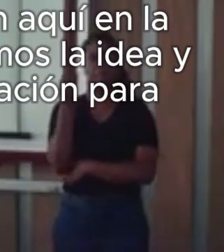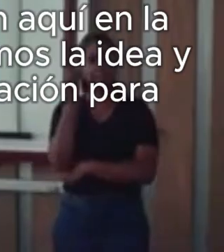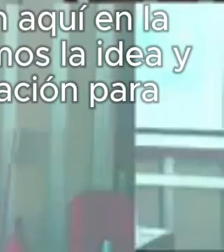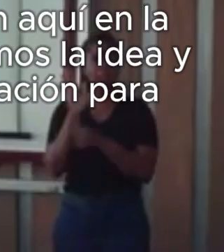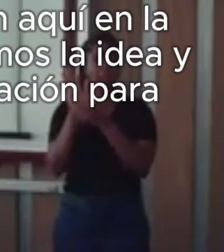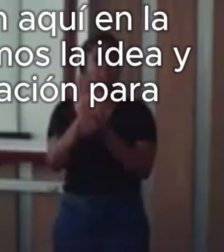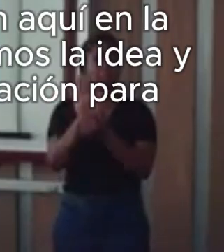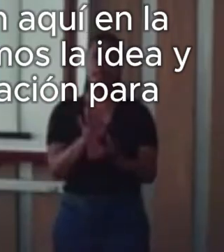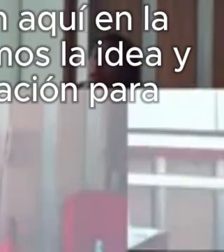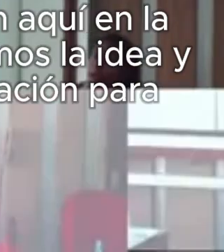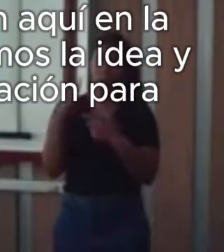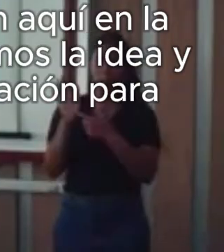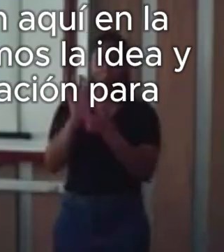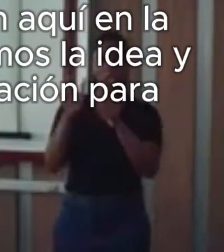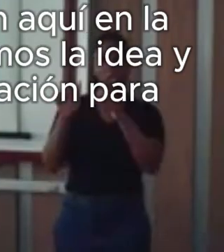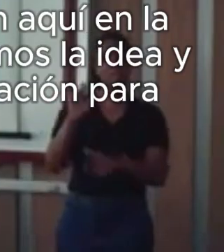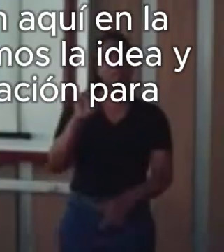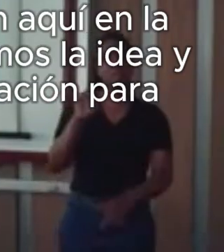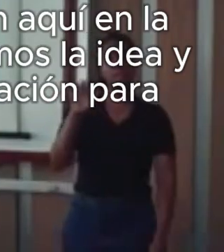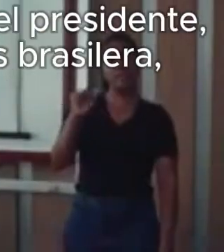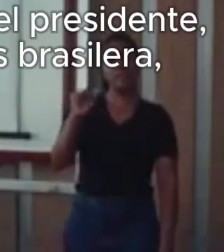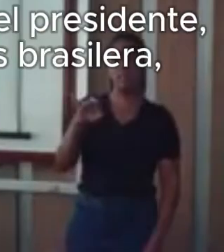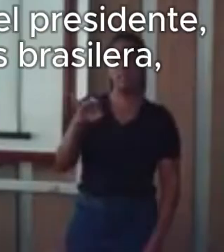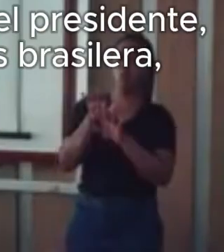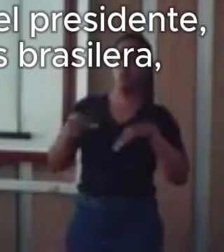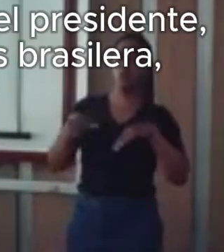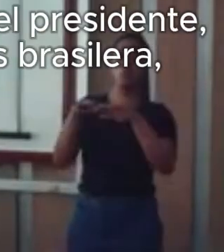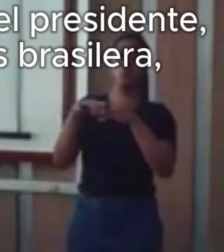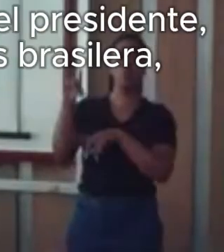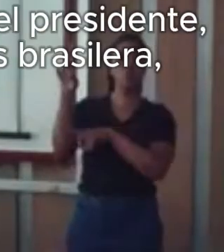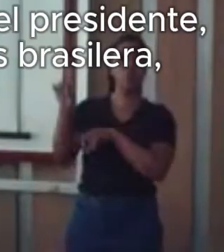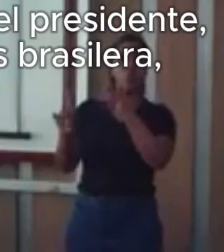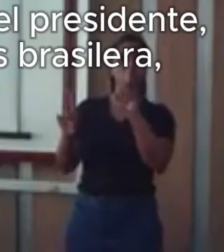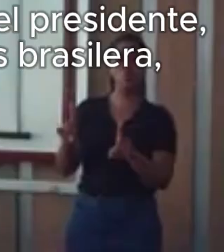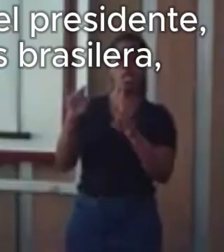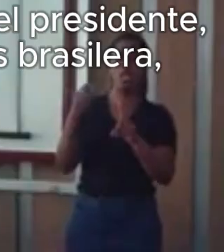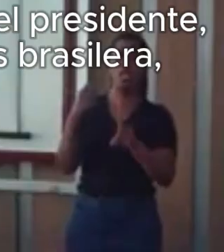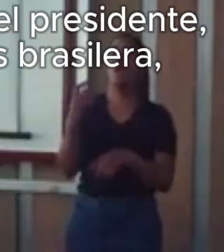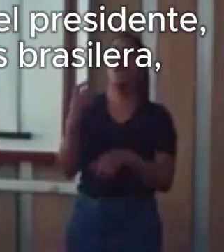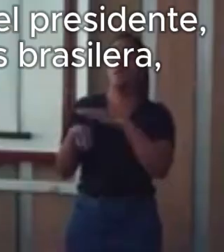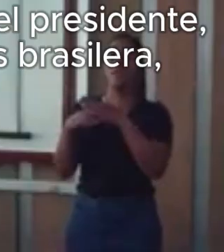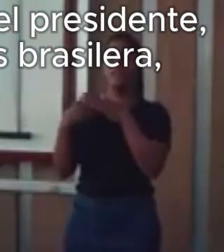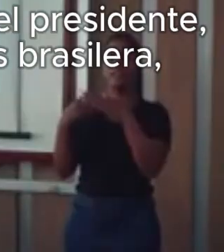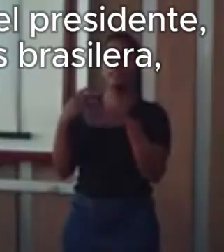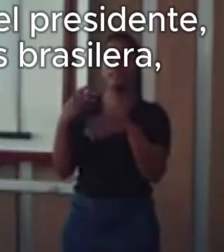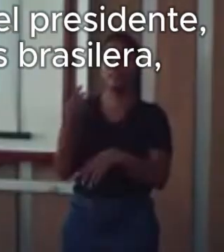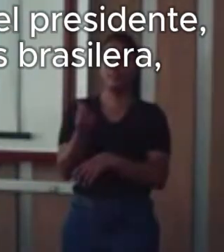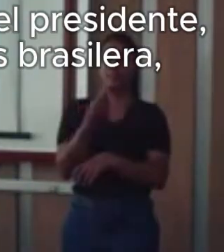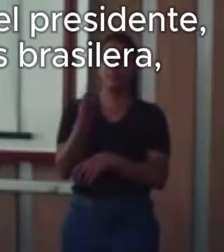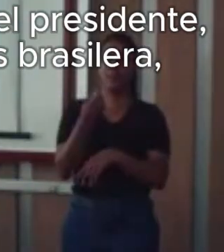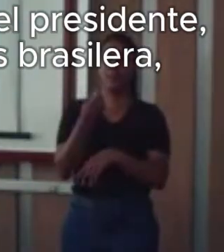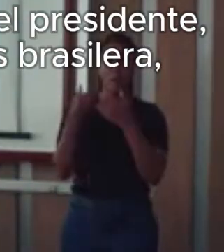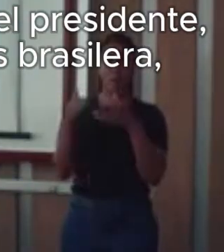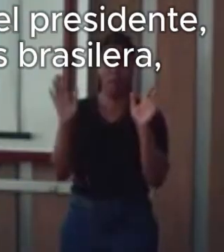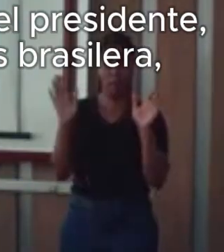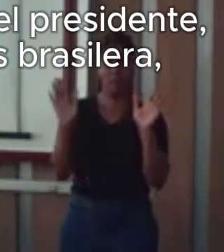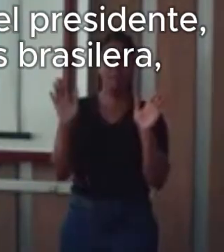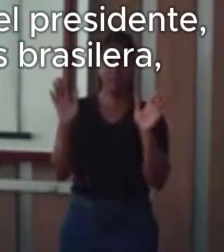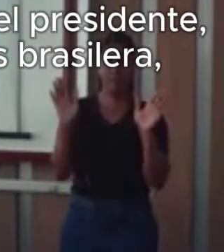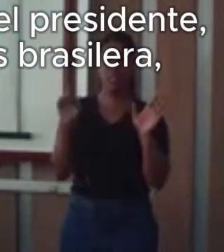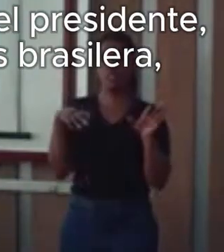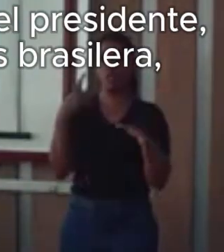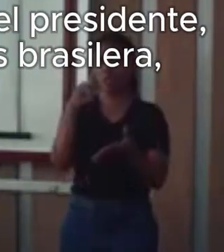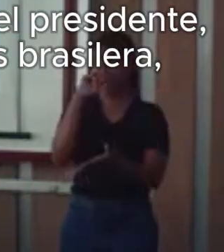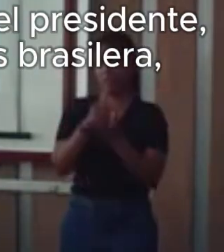eu apresentei lá em Itapira para toda a diretoria. A Cristália é uma empresa de capital aberto, então, quem decide